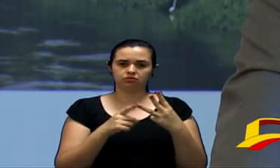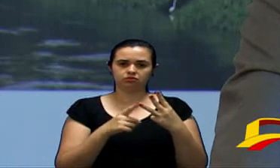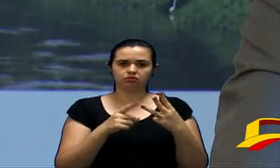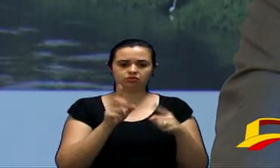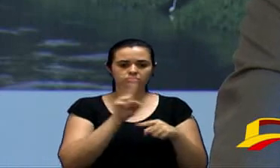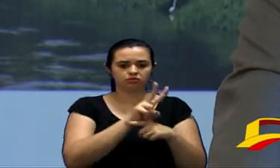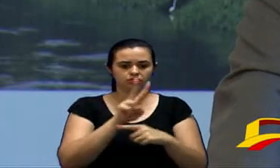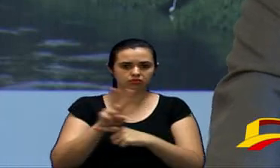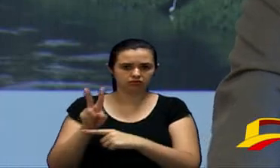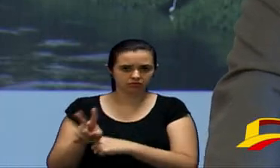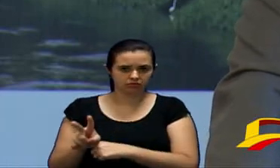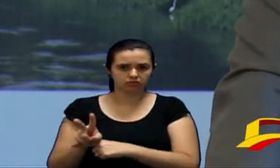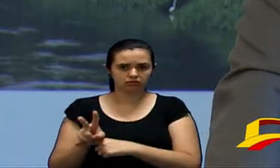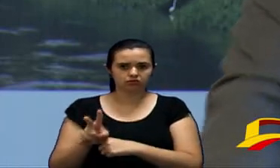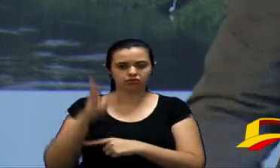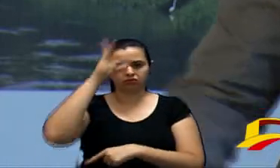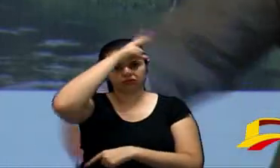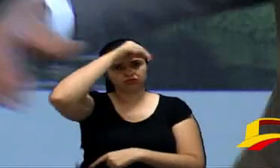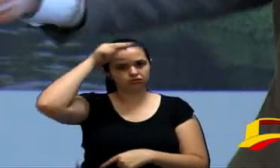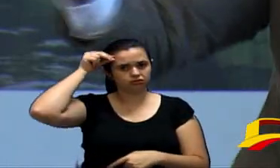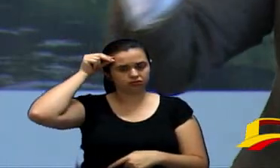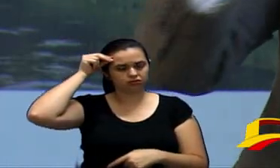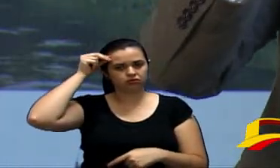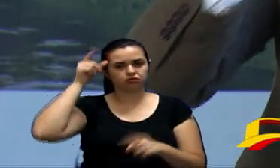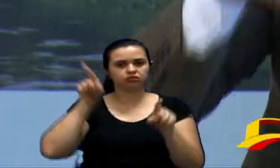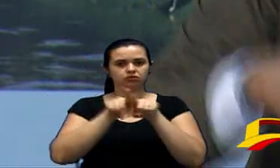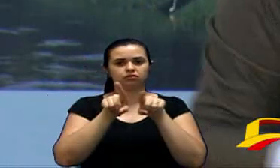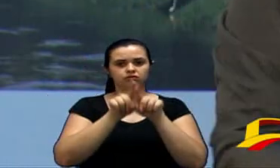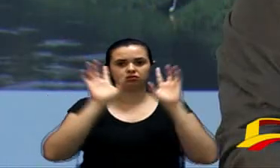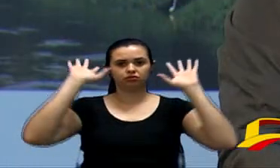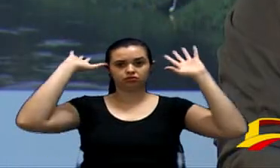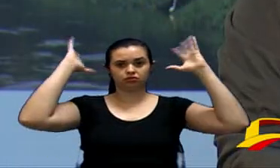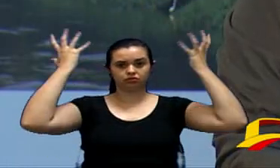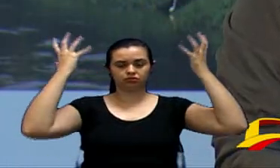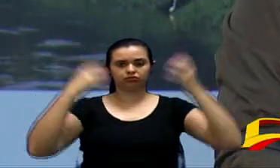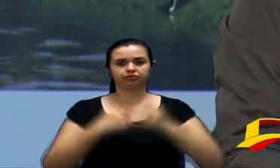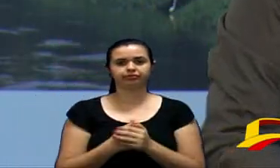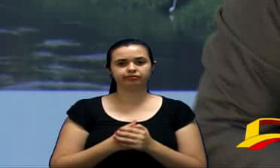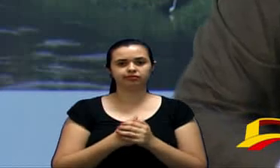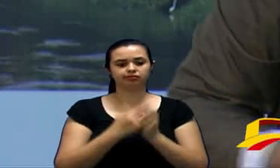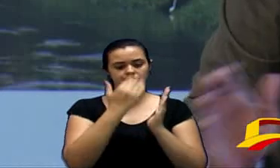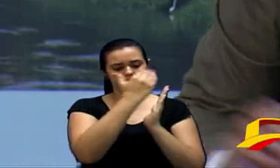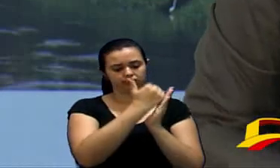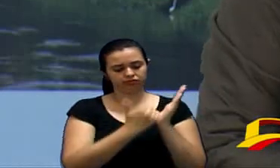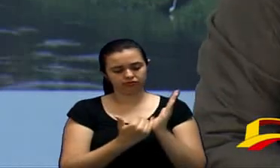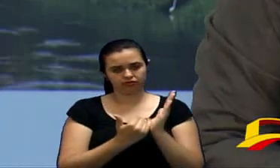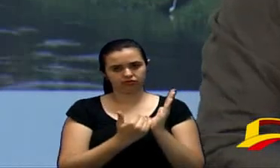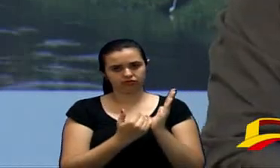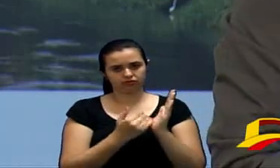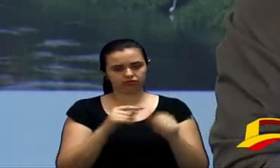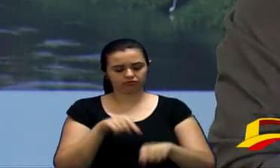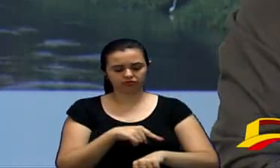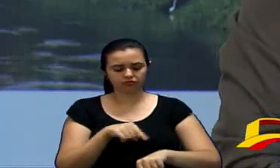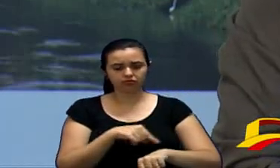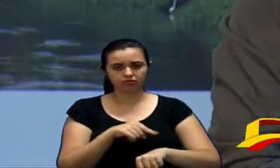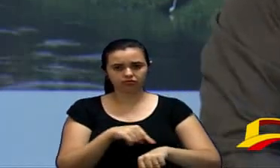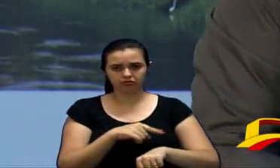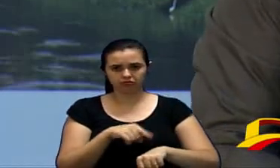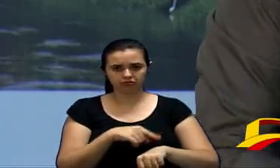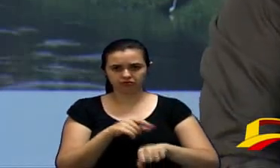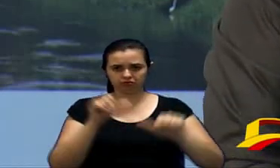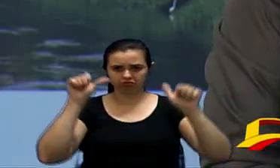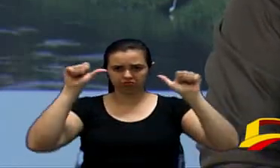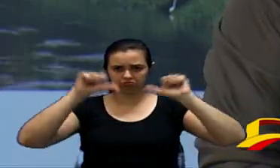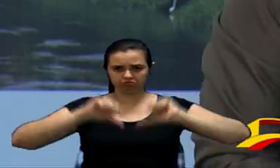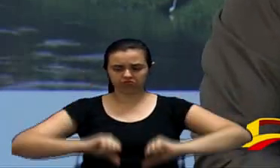de patrimônio público e eventos. O que, que vem essa diminuição de horas? Ele não vai prejudicar em nada, no caso 60